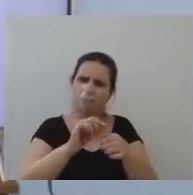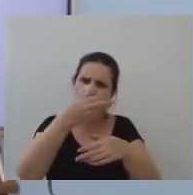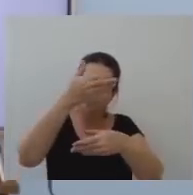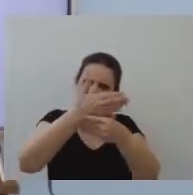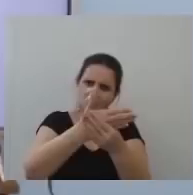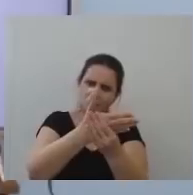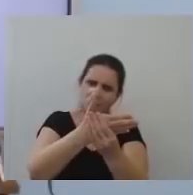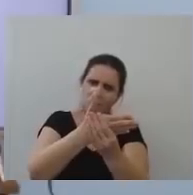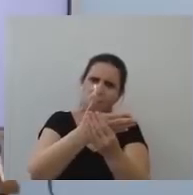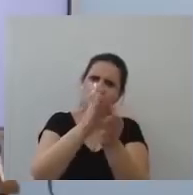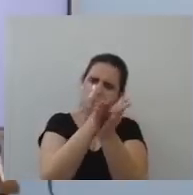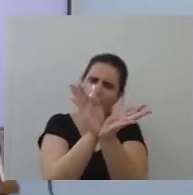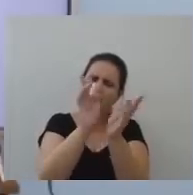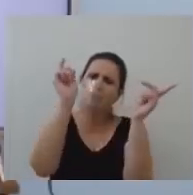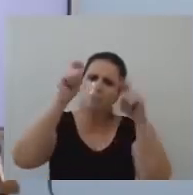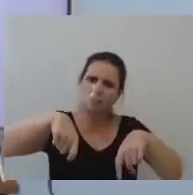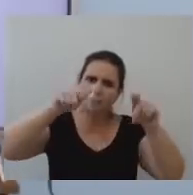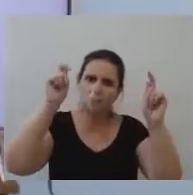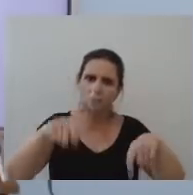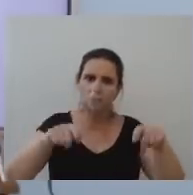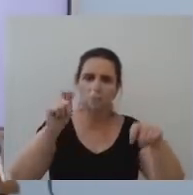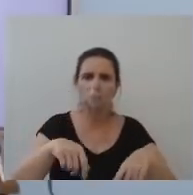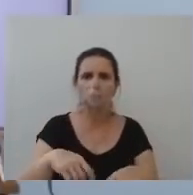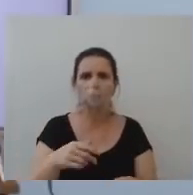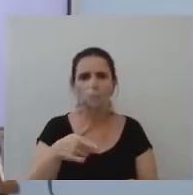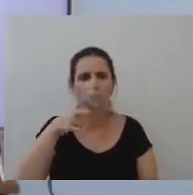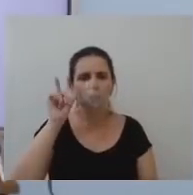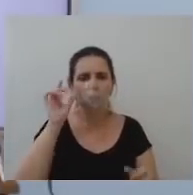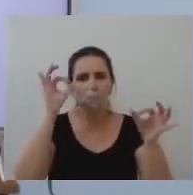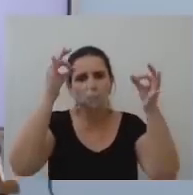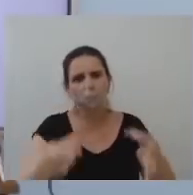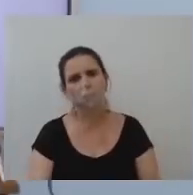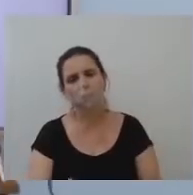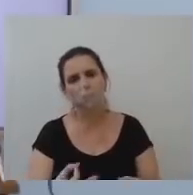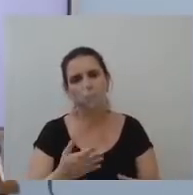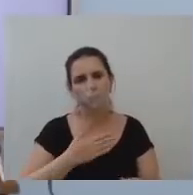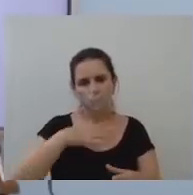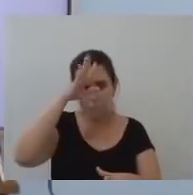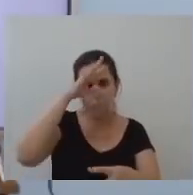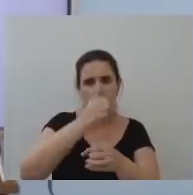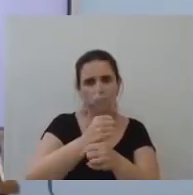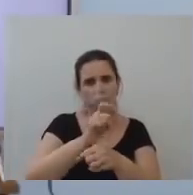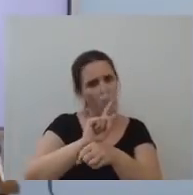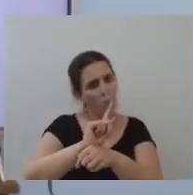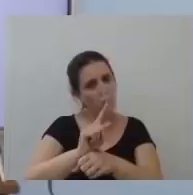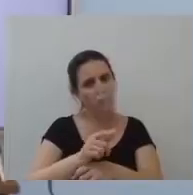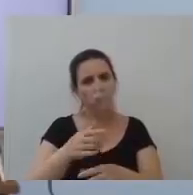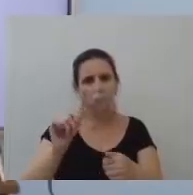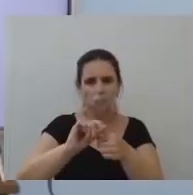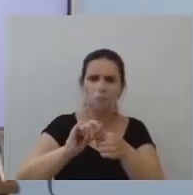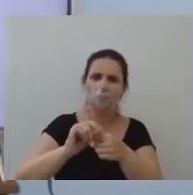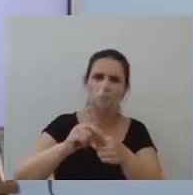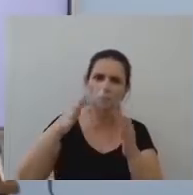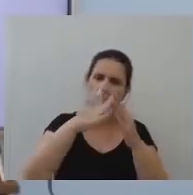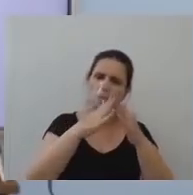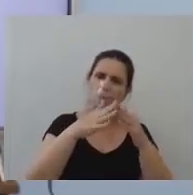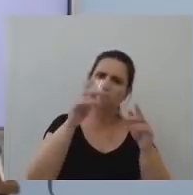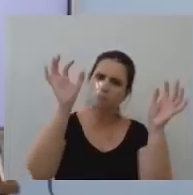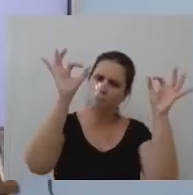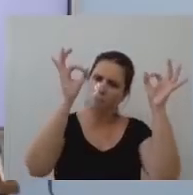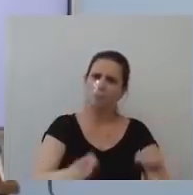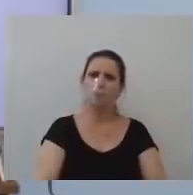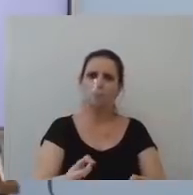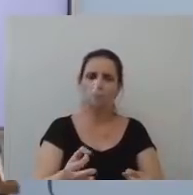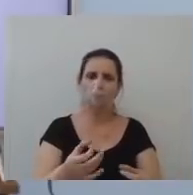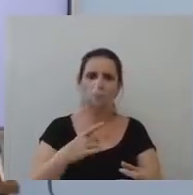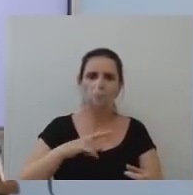E dá certo sim, ele foi comprovado ontem com minha gestora, que ela fez esse experimento